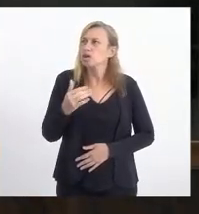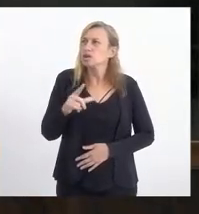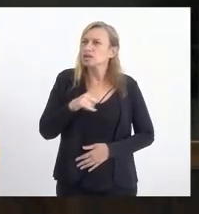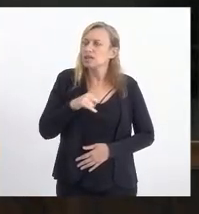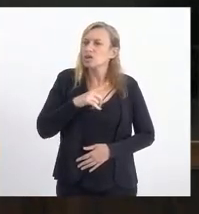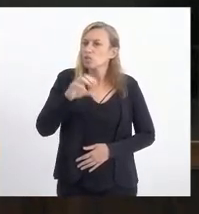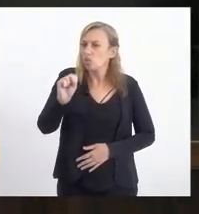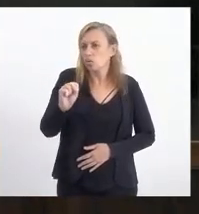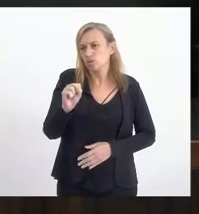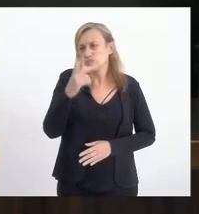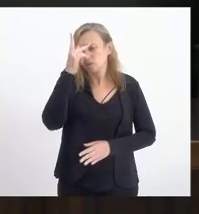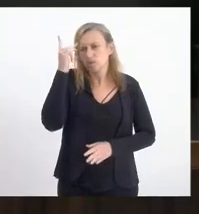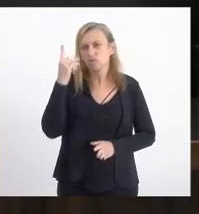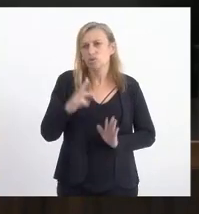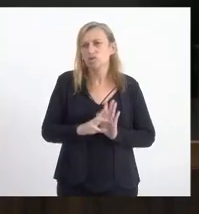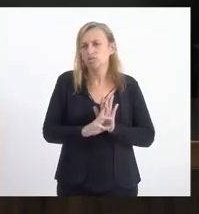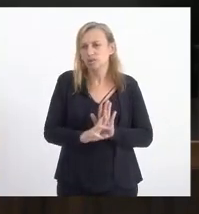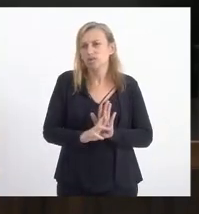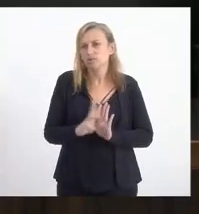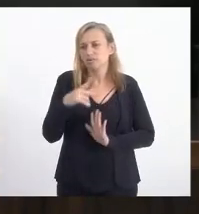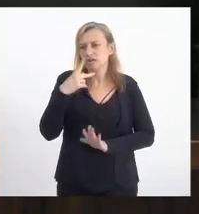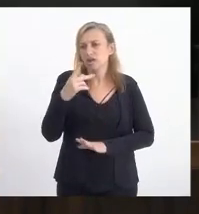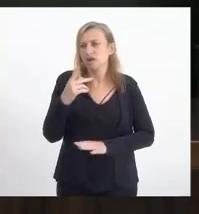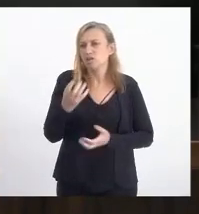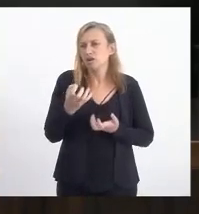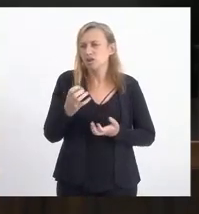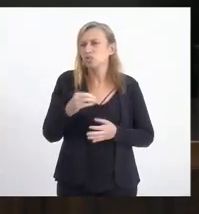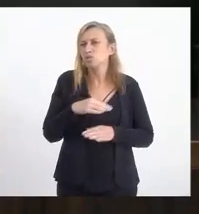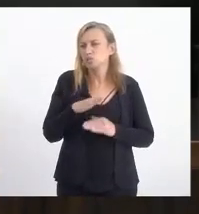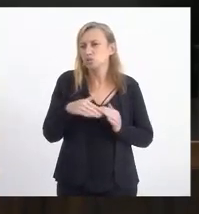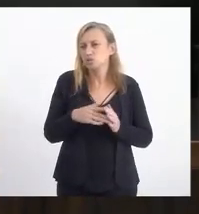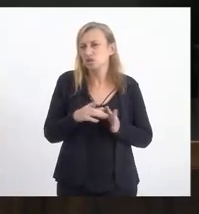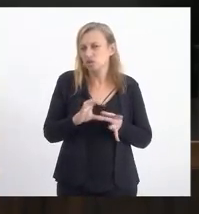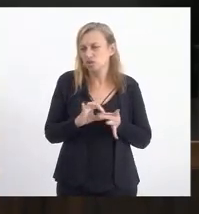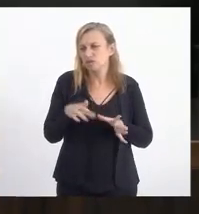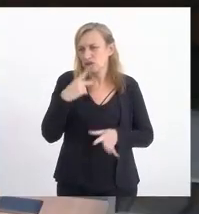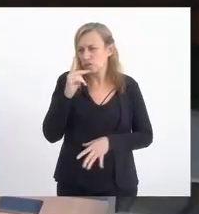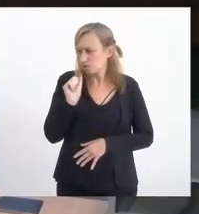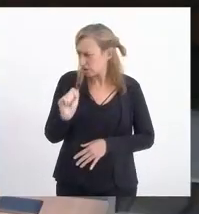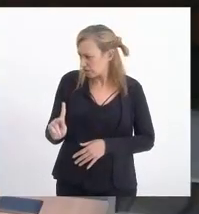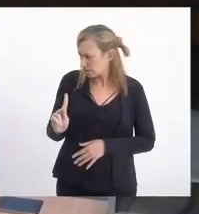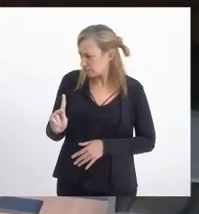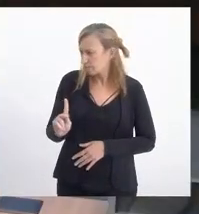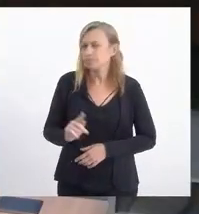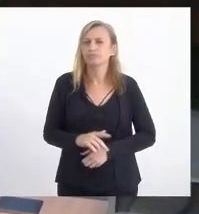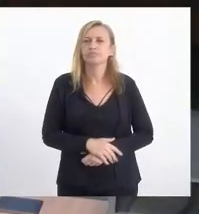oito repito oito inscritos eu queria manter a palavra de todos ok Deputado Marcio Roberto A